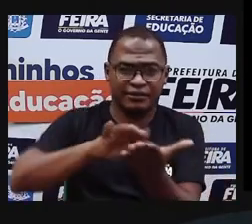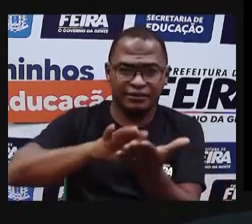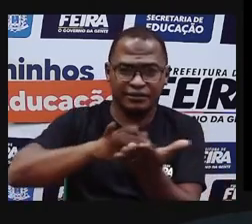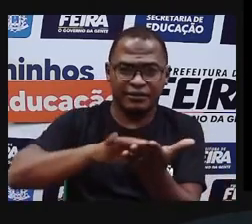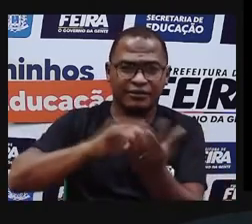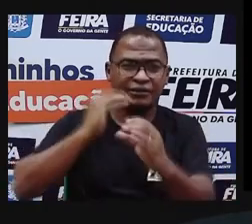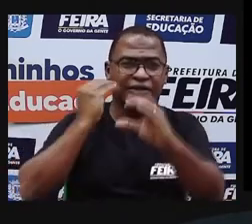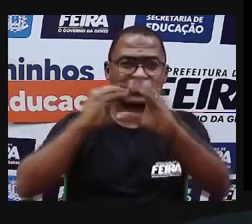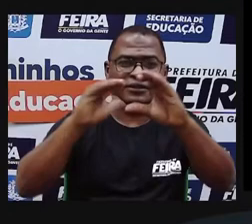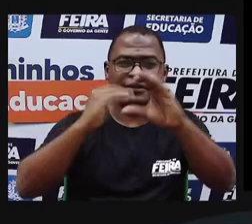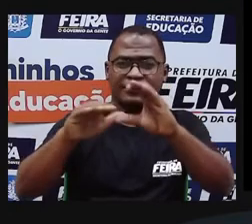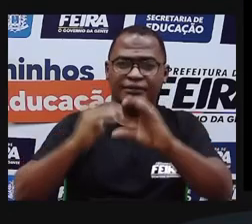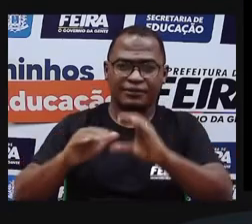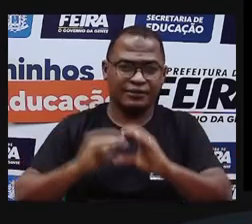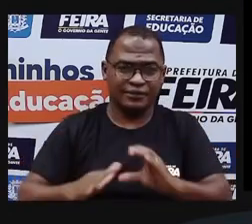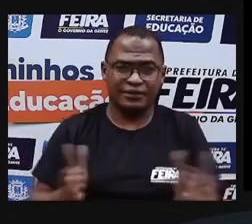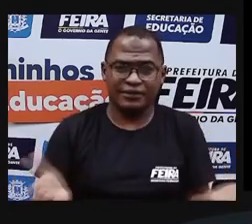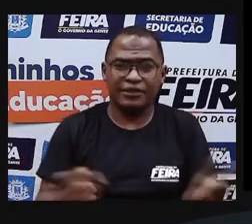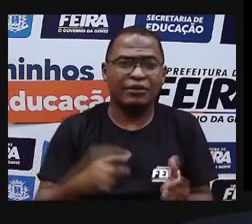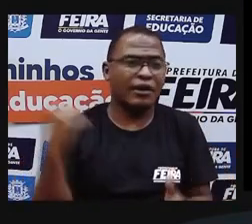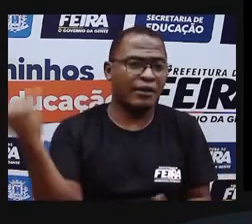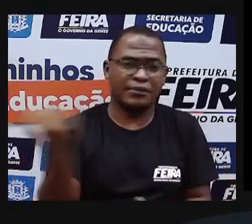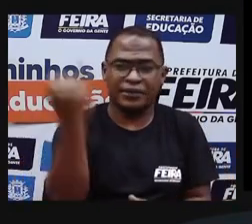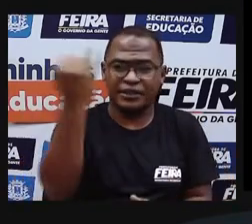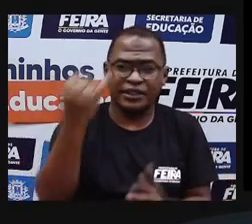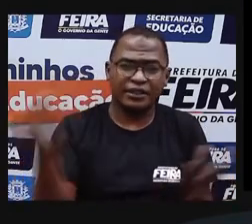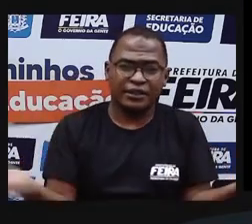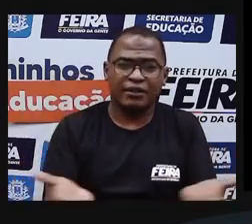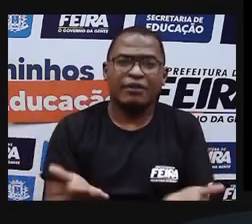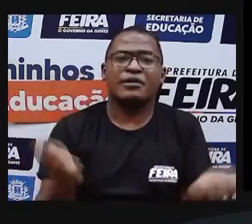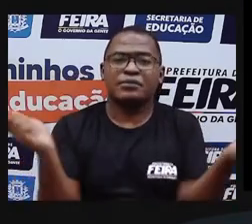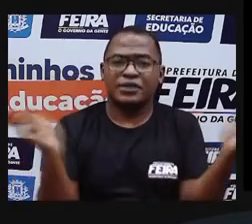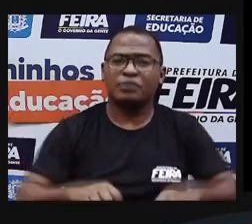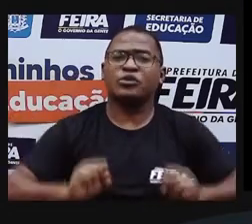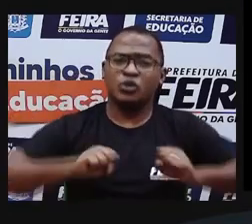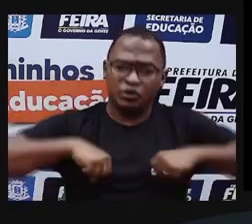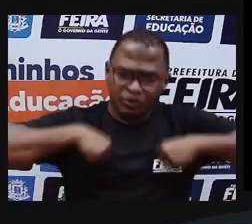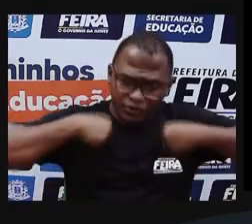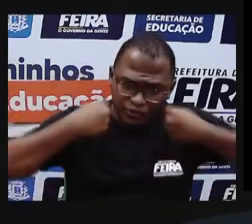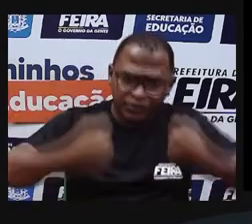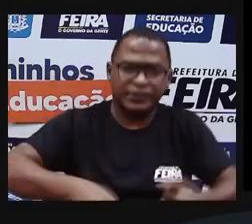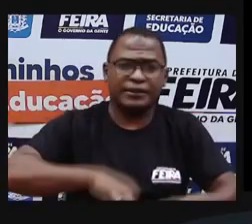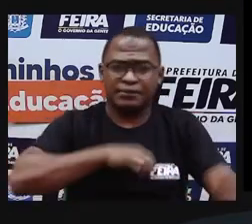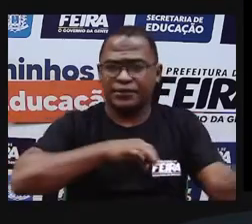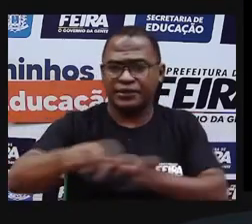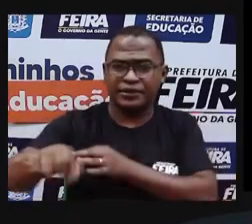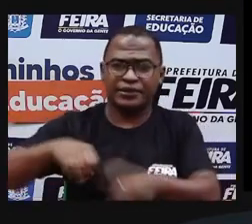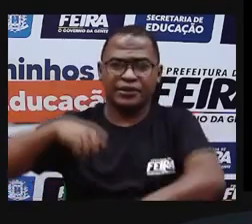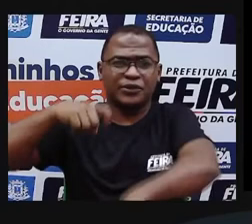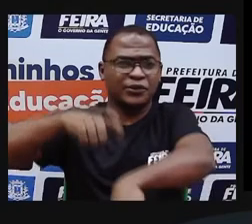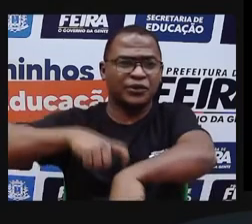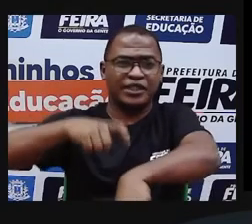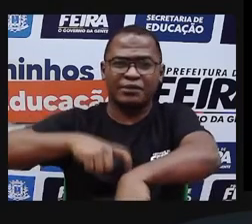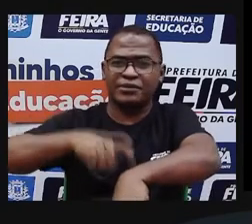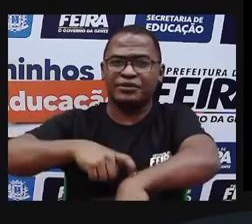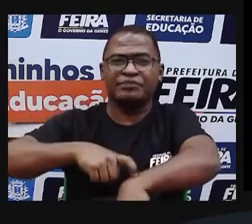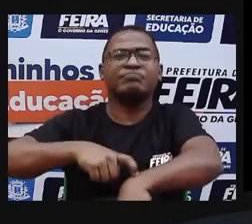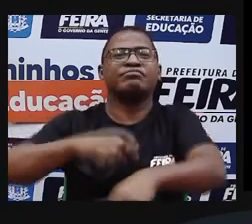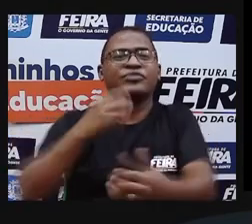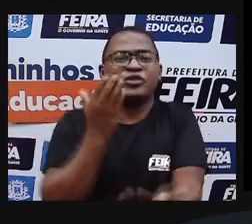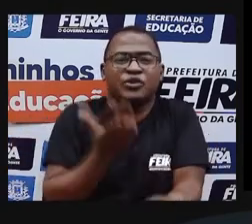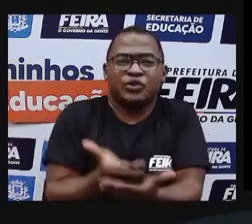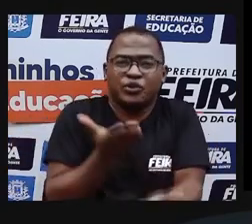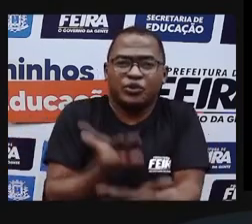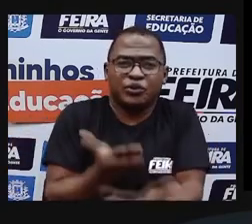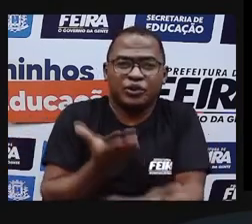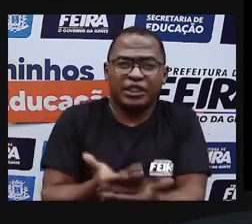gente precisa resgatar esse tempo que foi perdido. Vocês perderam, não só por vocês, né? Vocês perderam